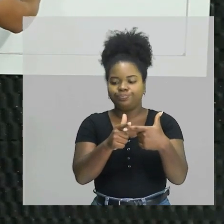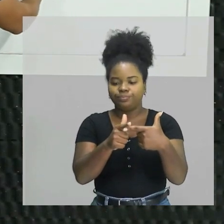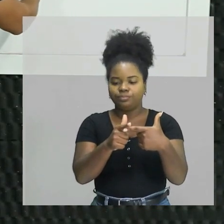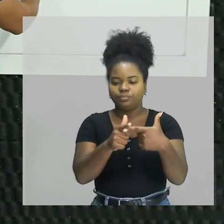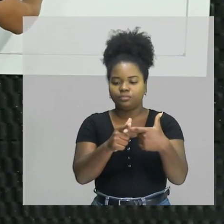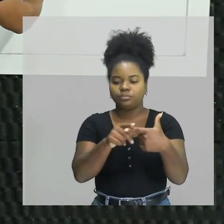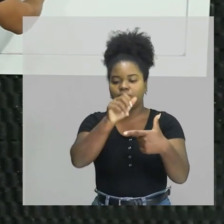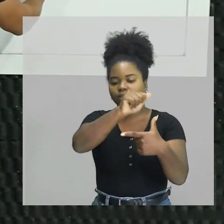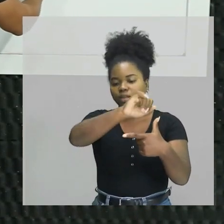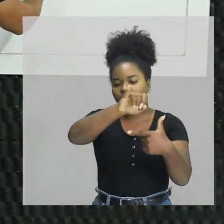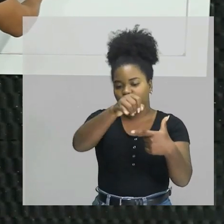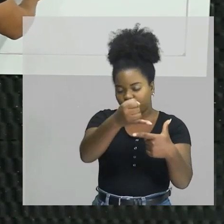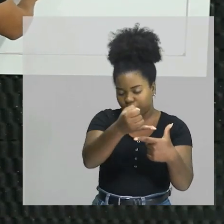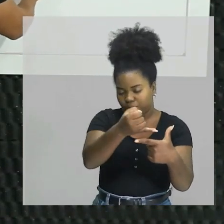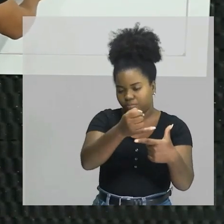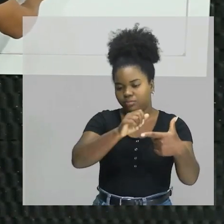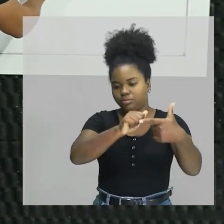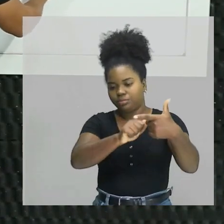área de João,